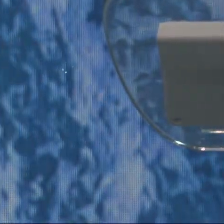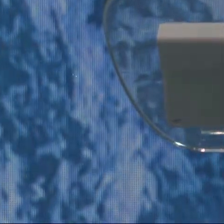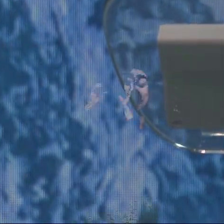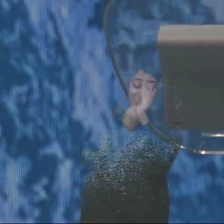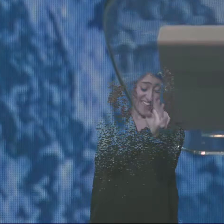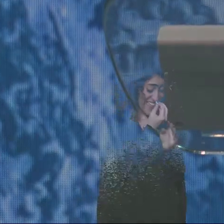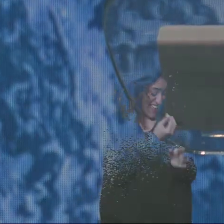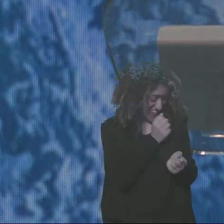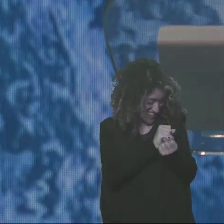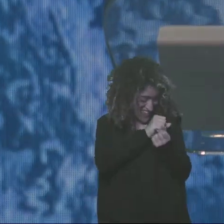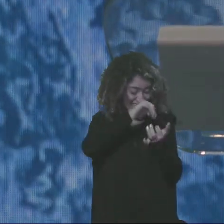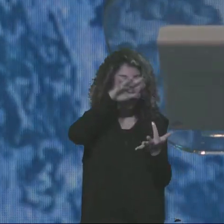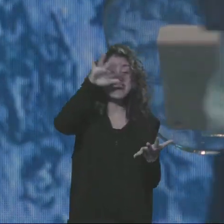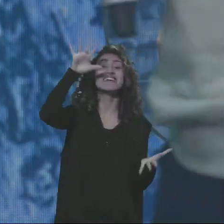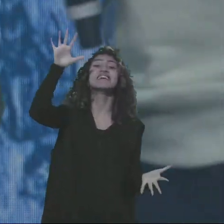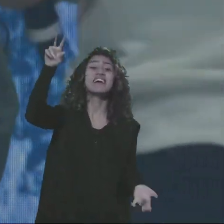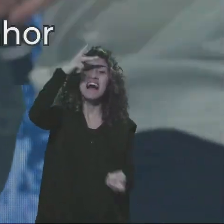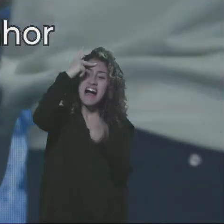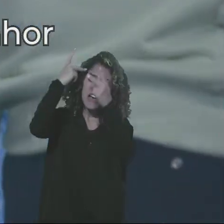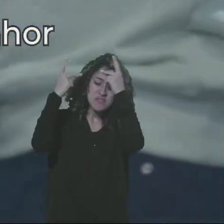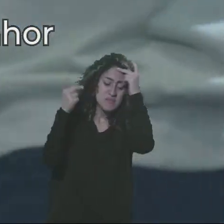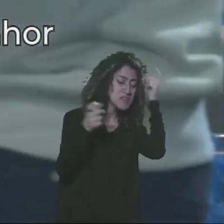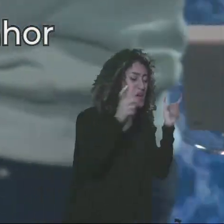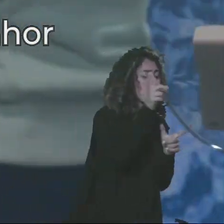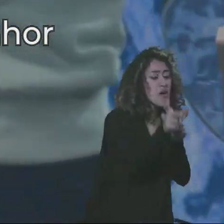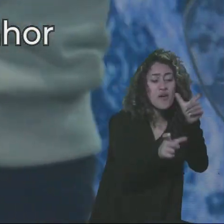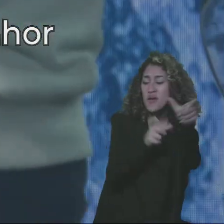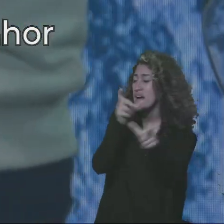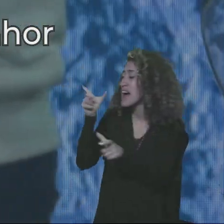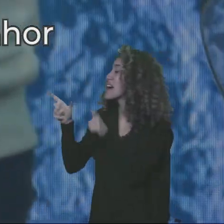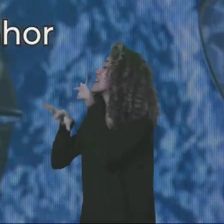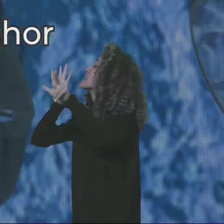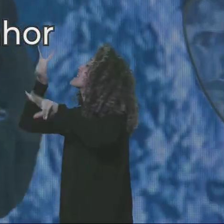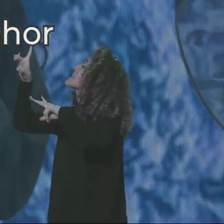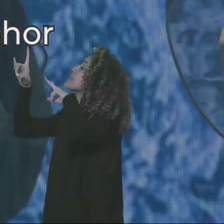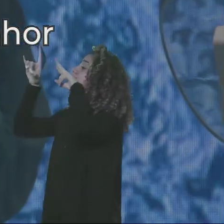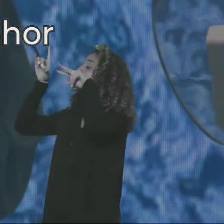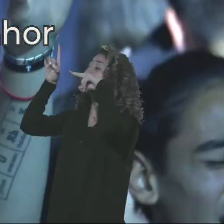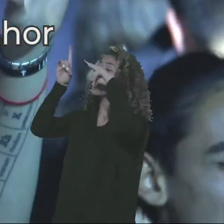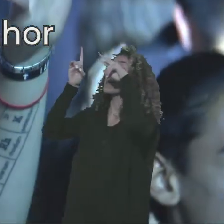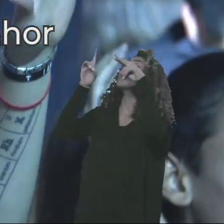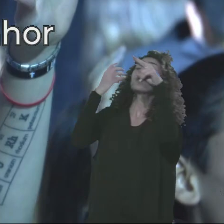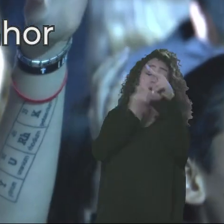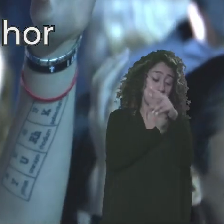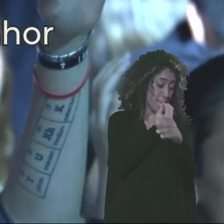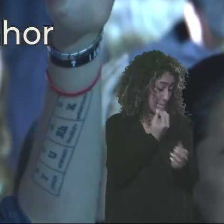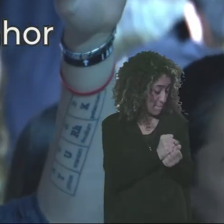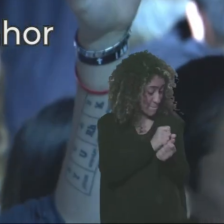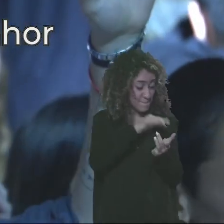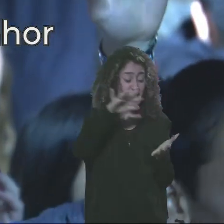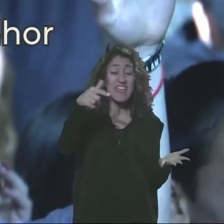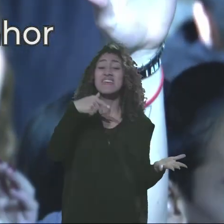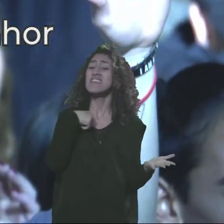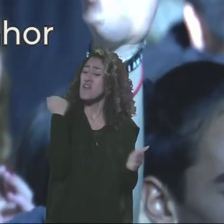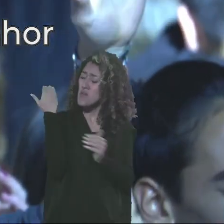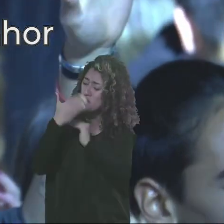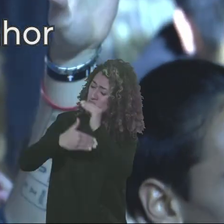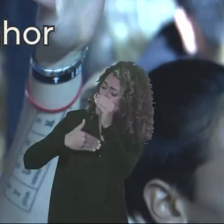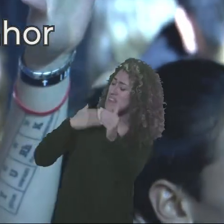estão radiante, Senhor. Os que olham para Ti estão radiante,